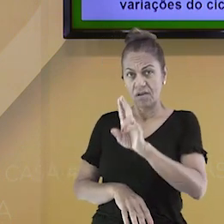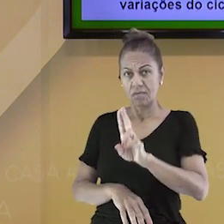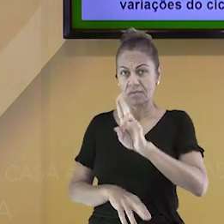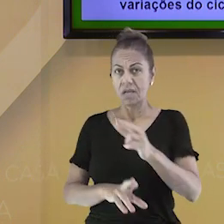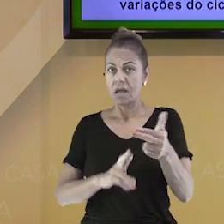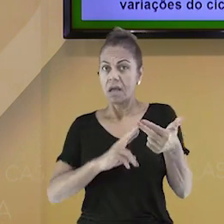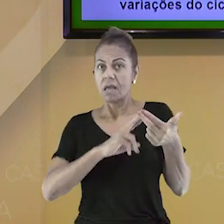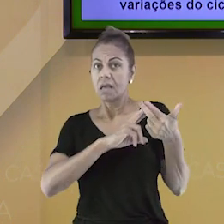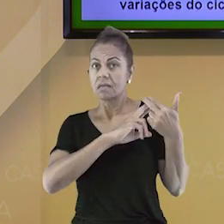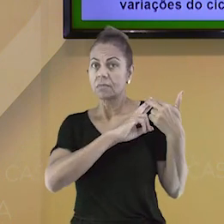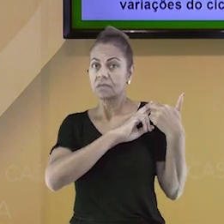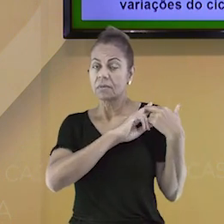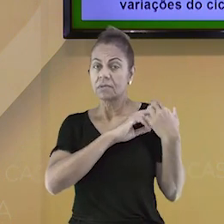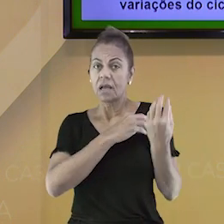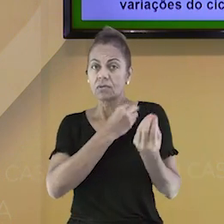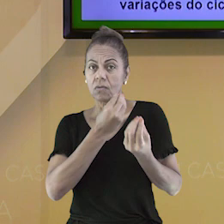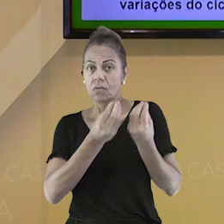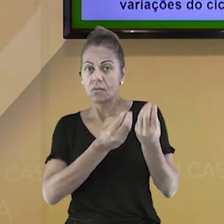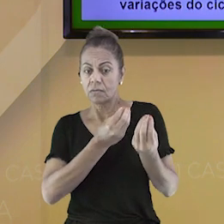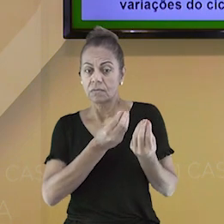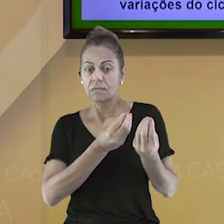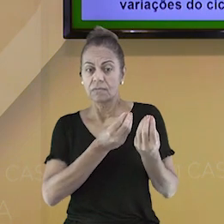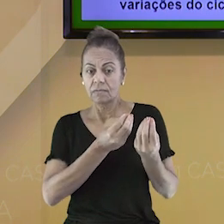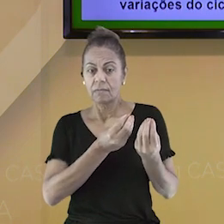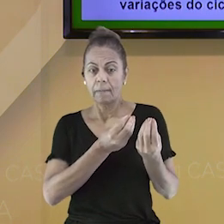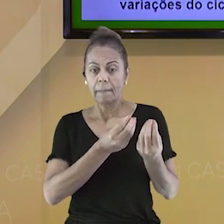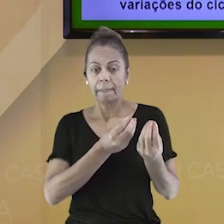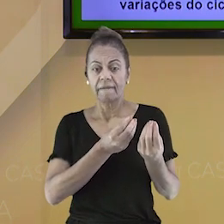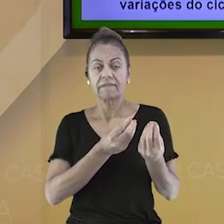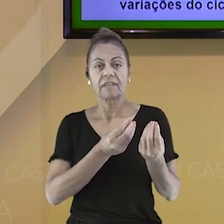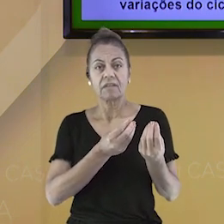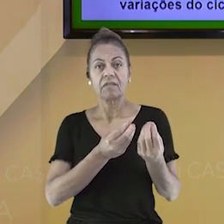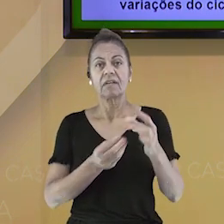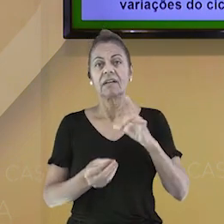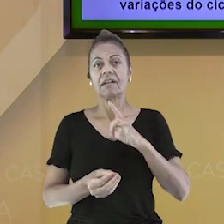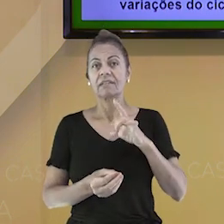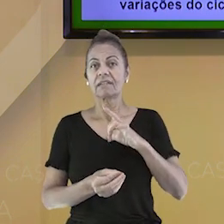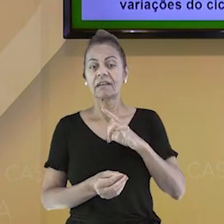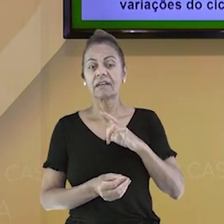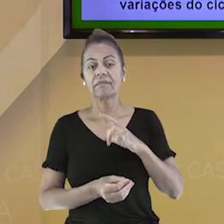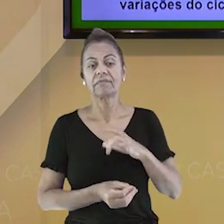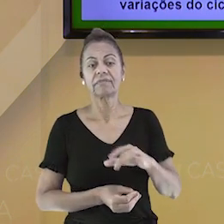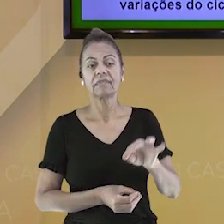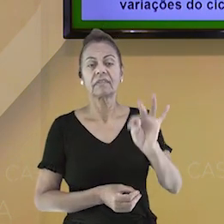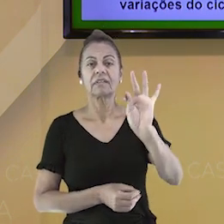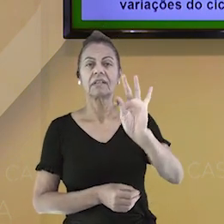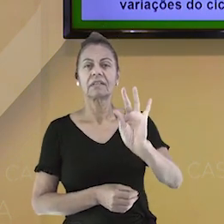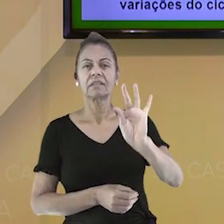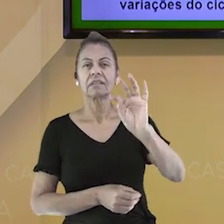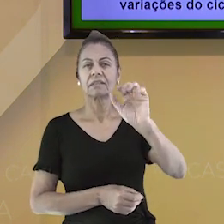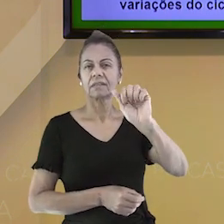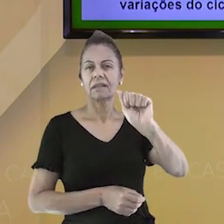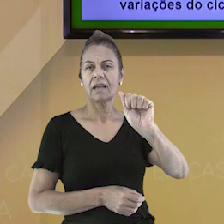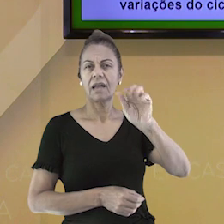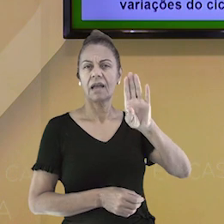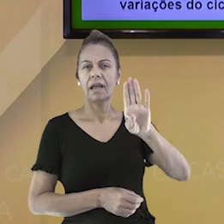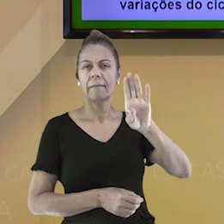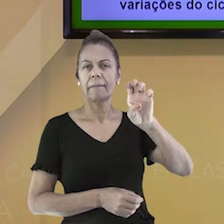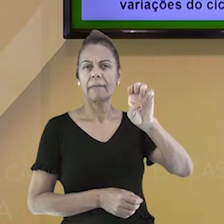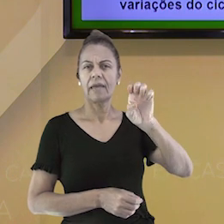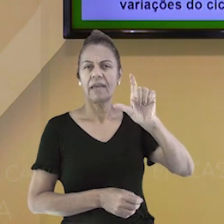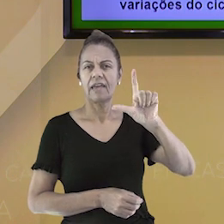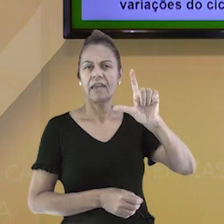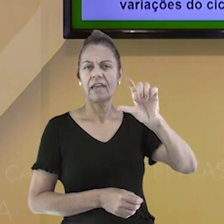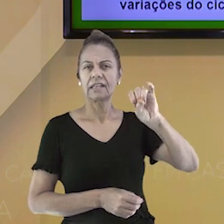usuários. E temos como exemplo esse aqui, que é conhecido como tabelinha. Consiste no acompanhamento do